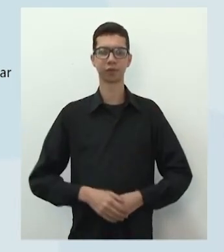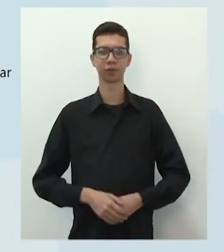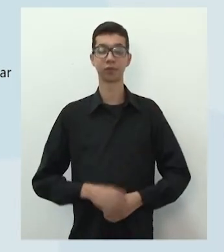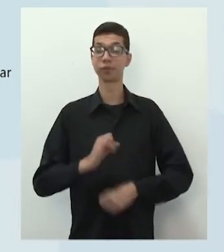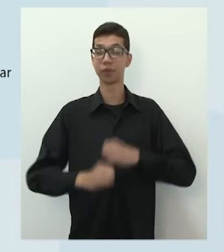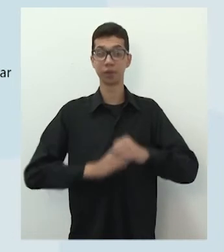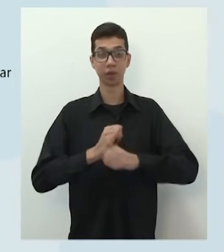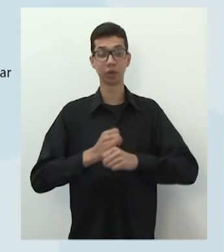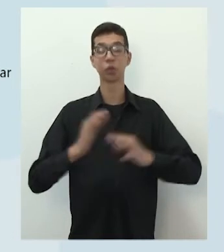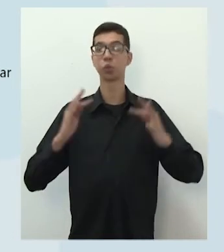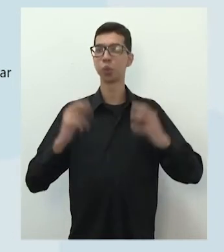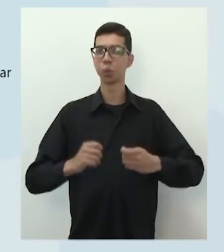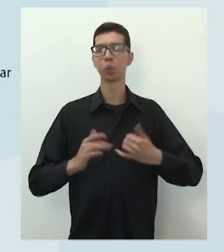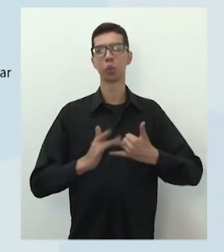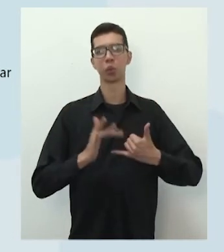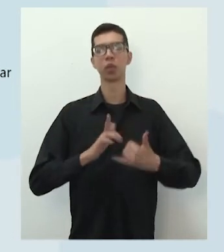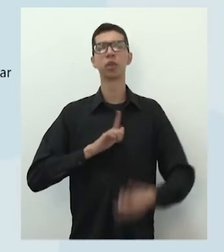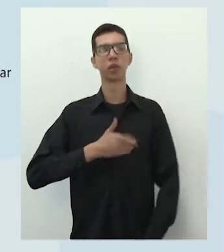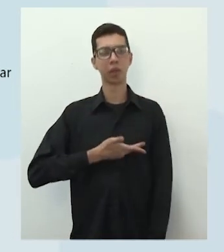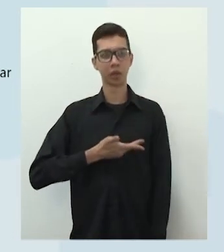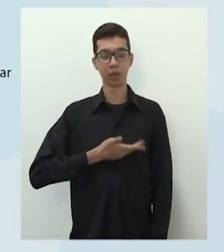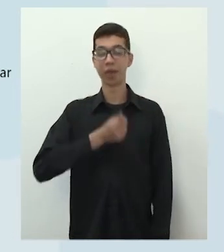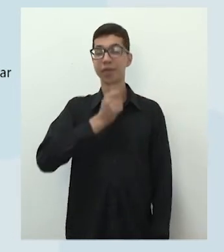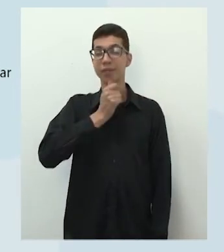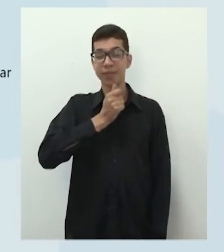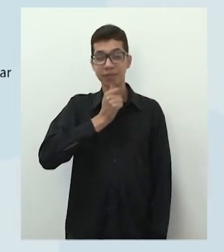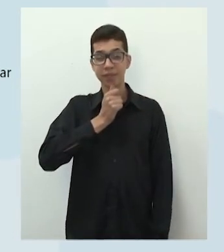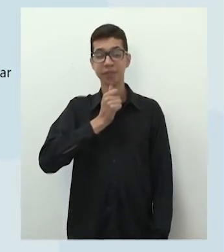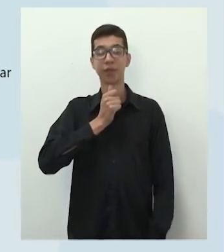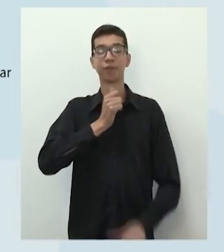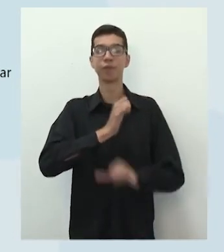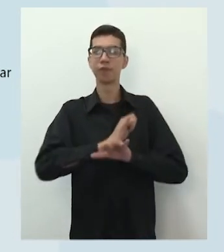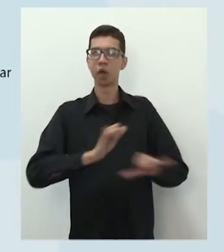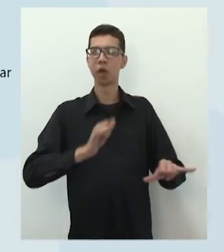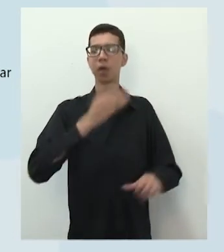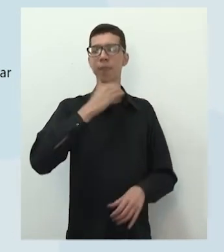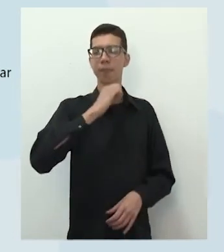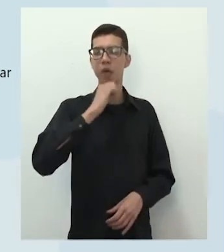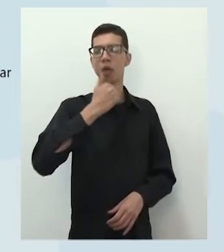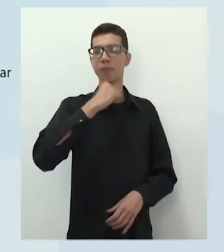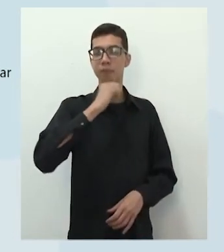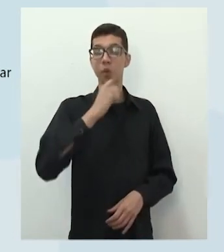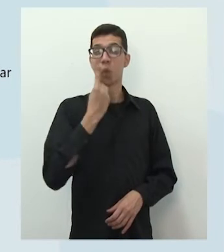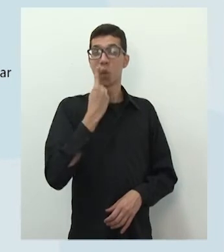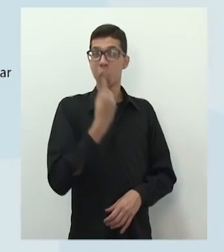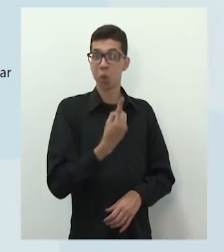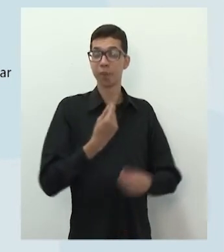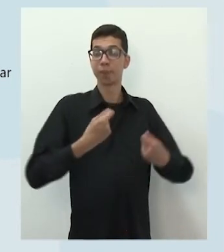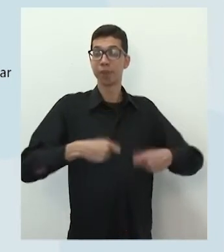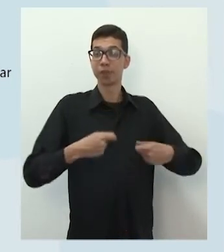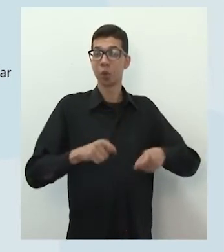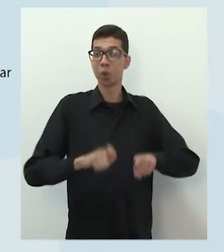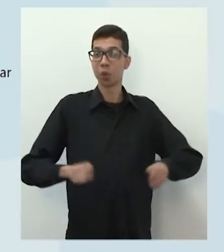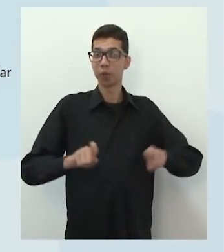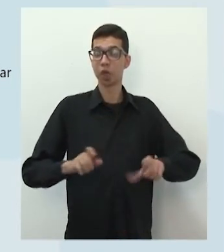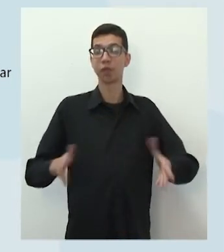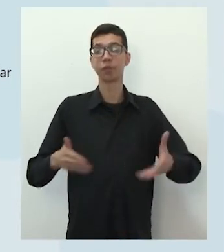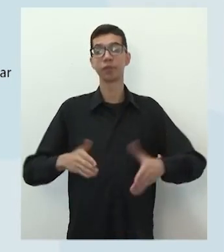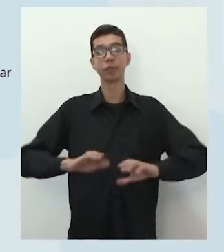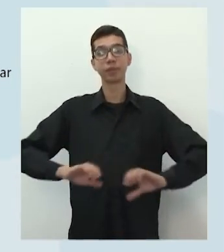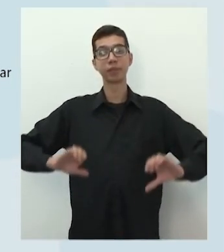coisa óbvia, eu acho que eu nem preciso dizer isso para vocês, cada vez mais o mobile, cada vez mais o móvel. Então eu tenho